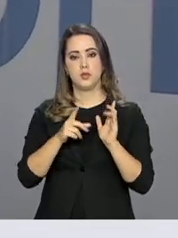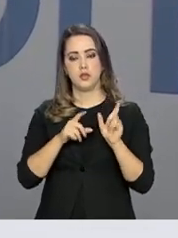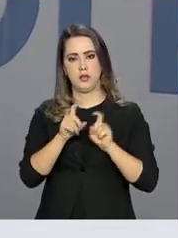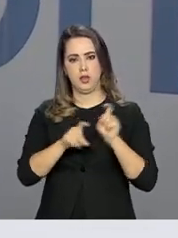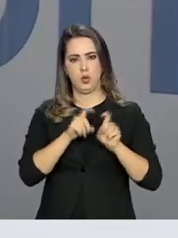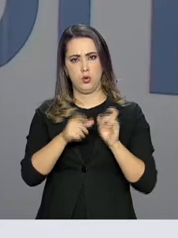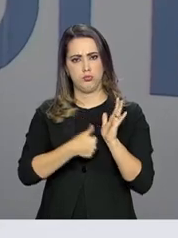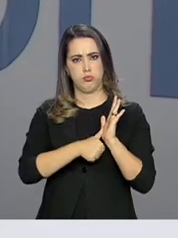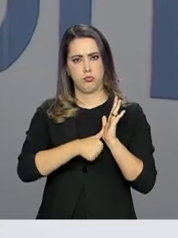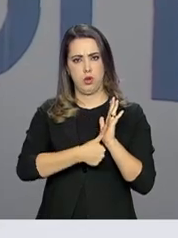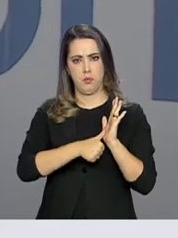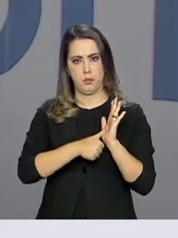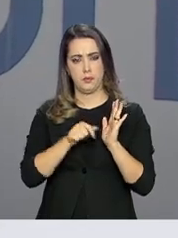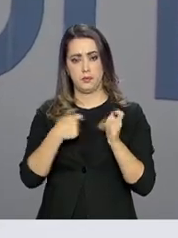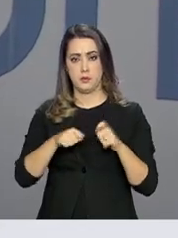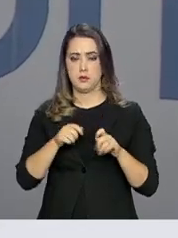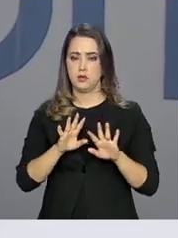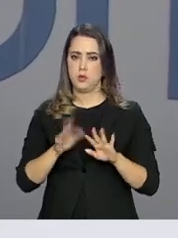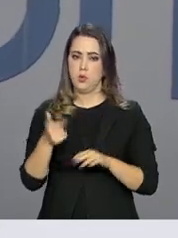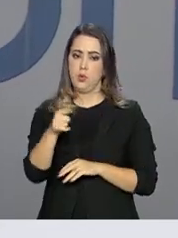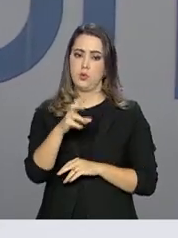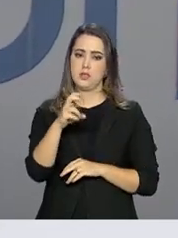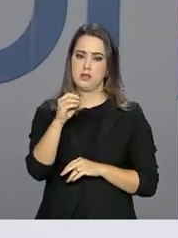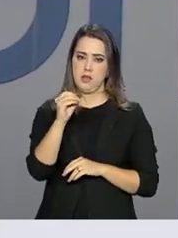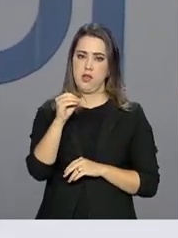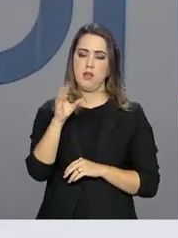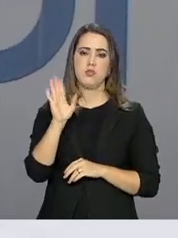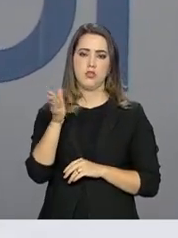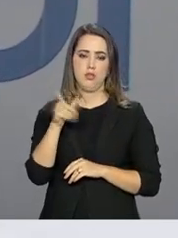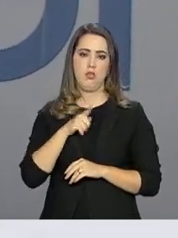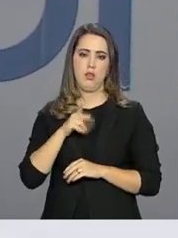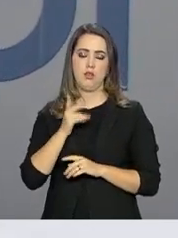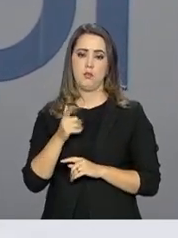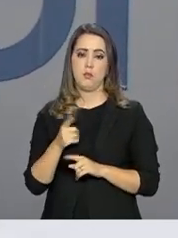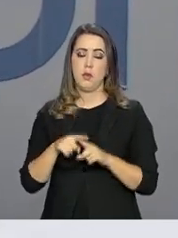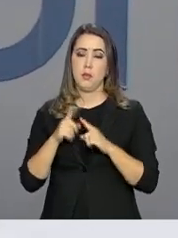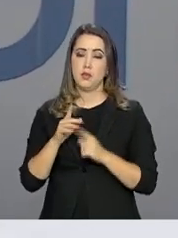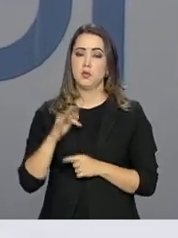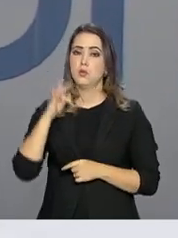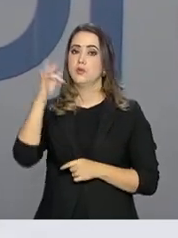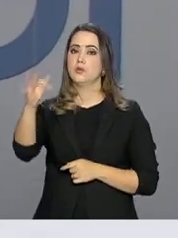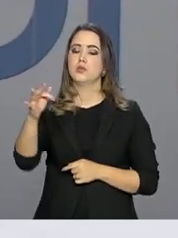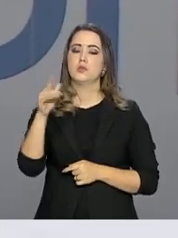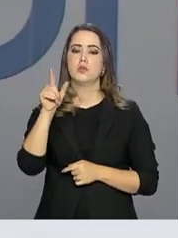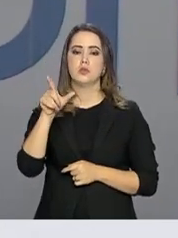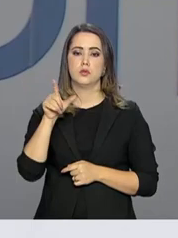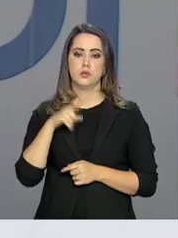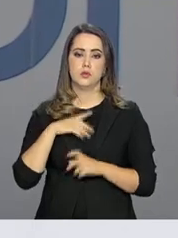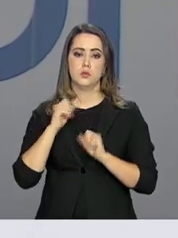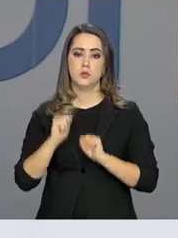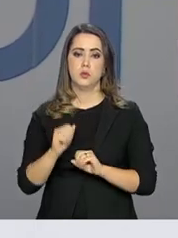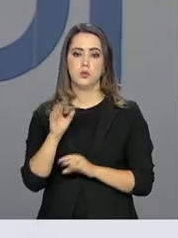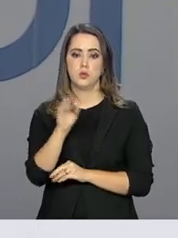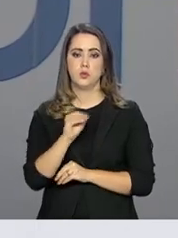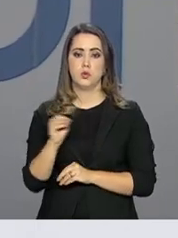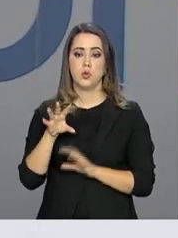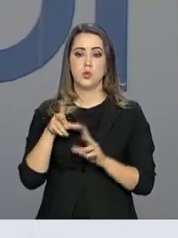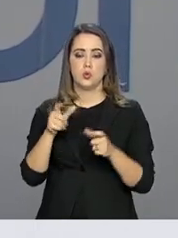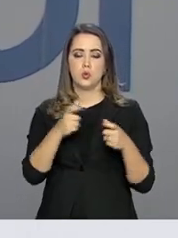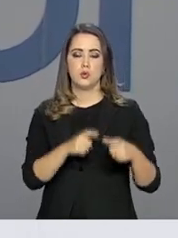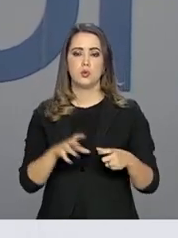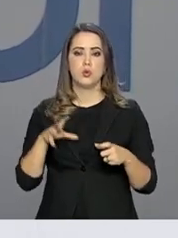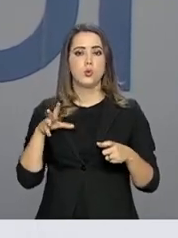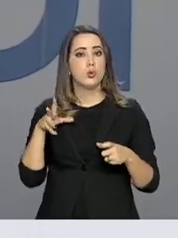têm esse equipamento é no futuro um pouco mais à frente a gente conseguiria atender isso esse tipo de serviço em todas as